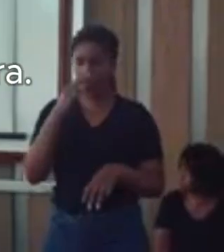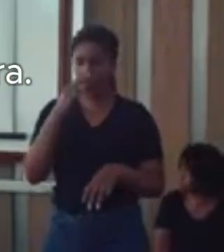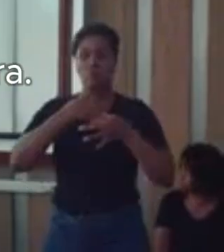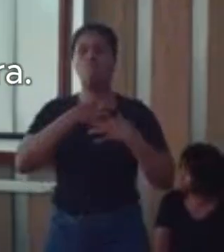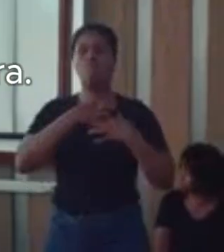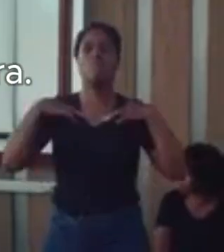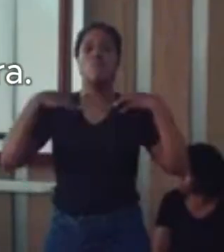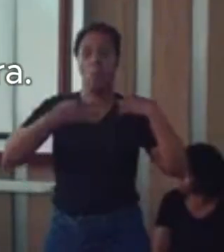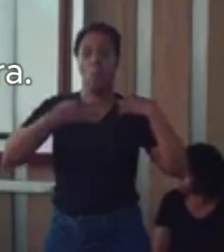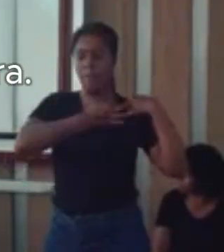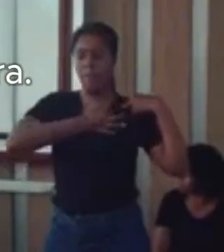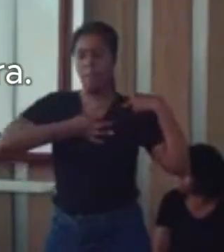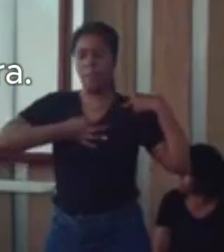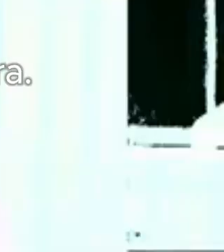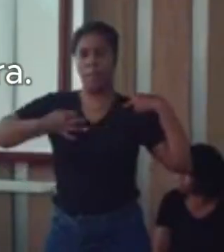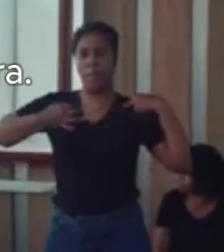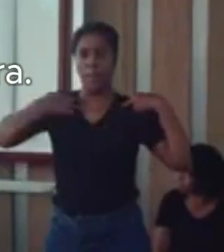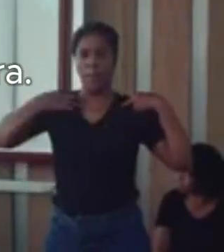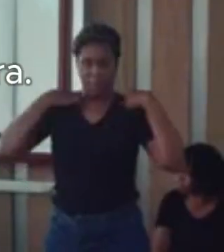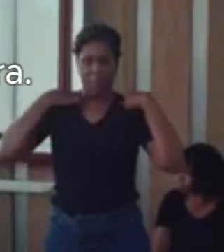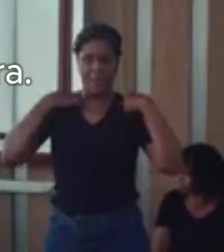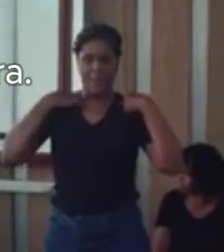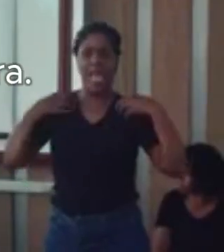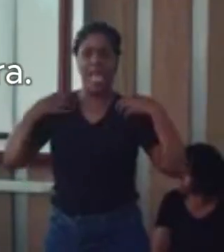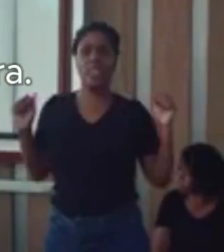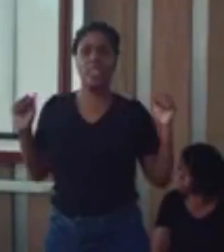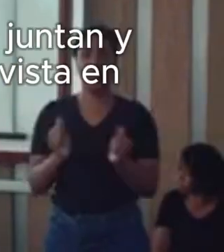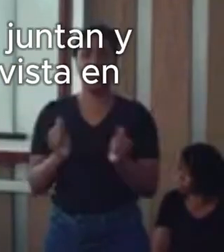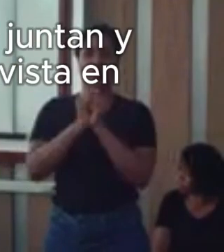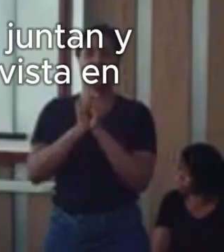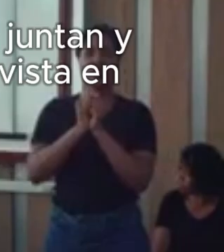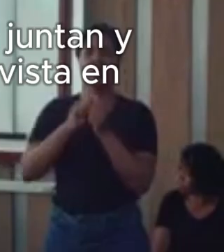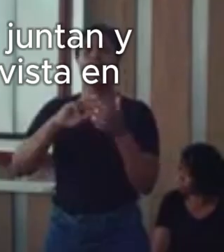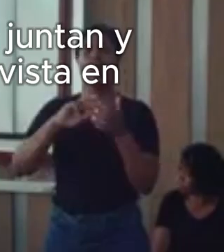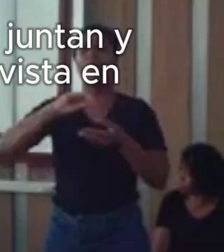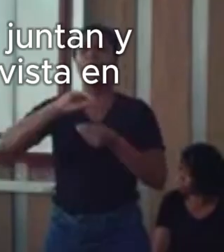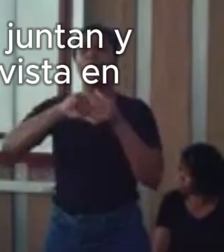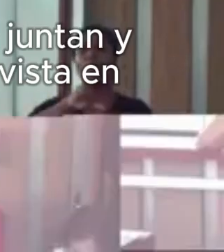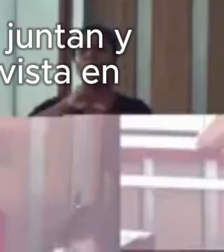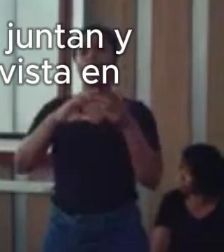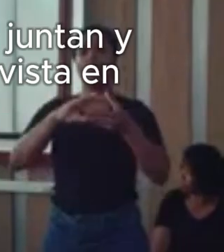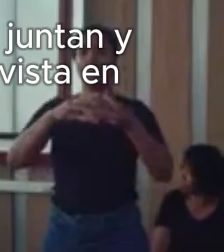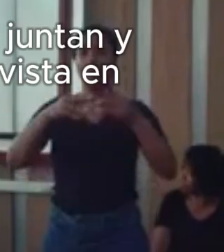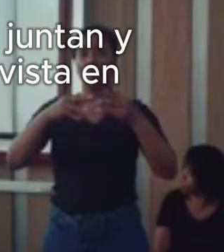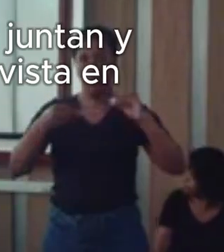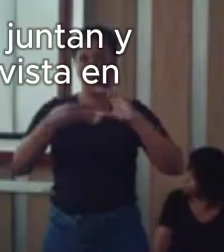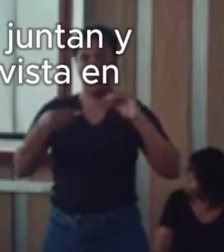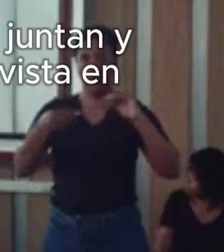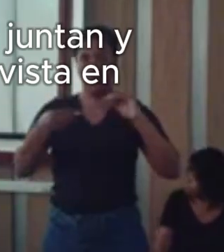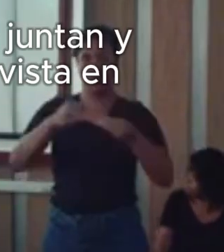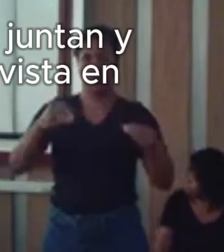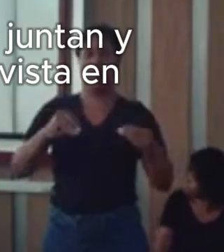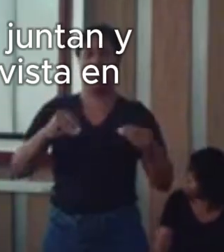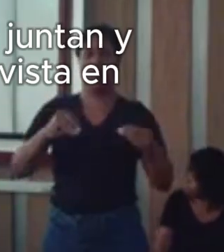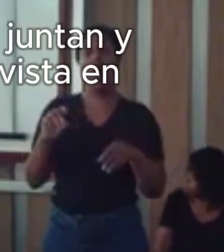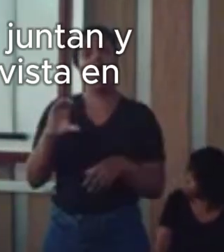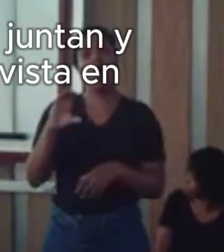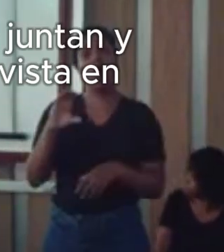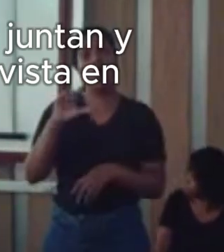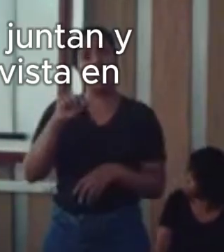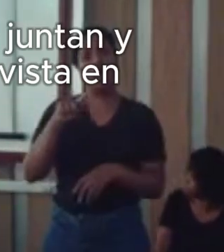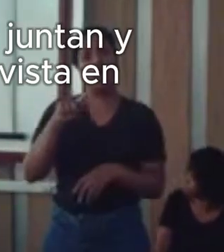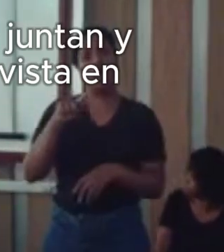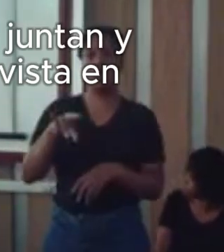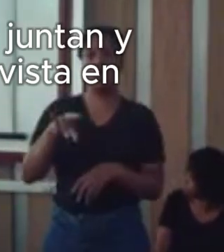é uma bolinha, elas se juntam e formam essa fibra. Então, forma uma coisa bem comprida. O colágeno é a mesma coisa. Aqui está uma proteína, várias se